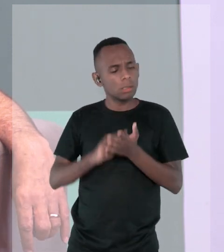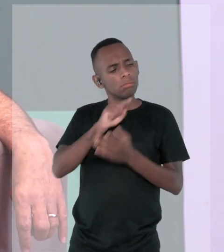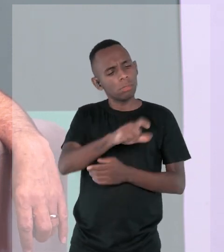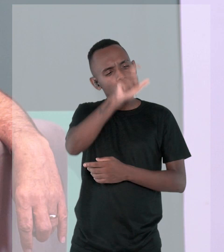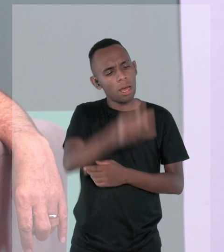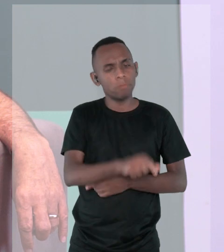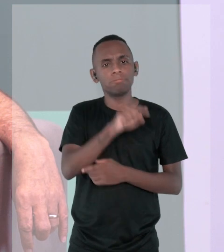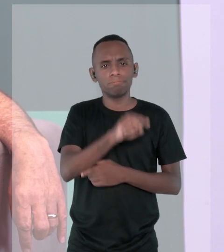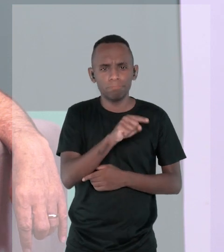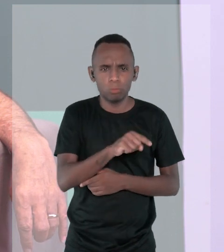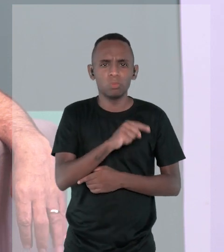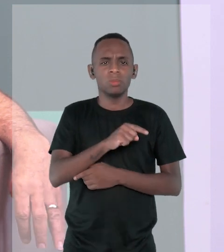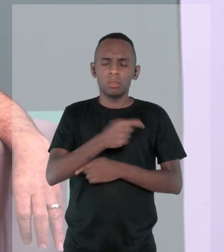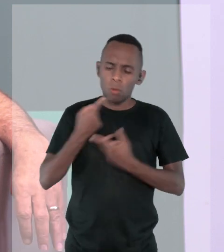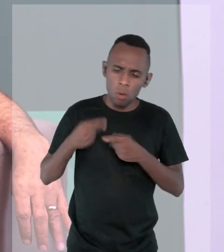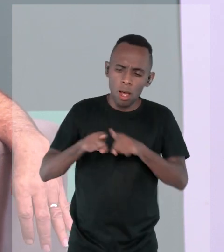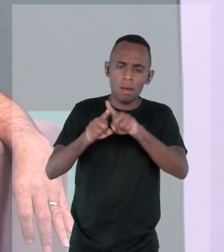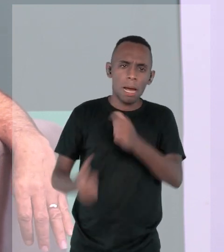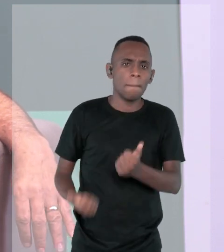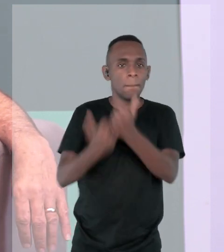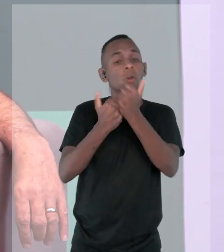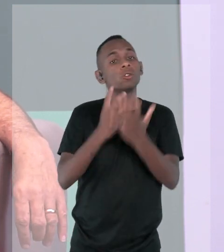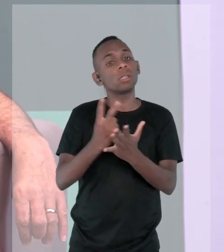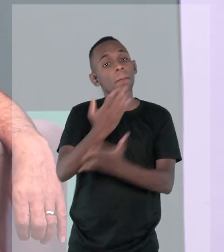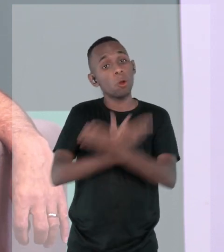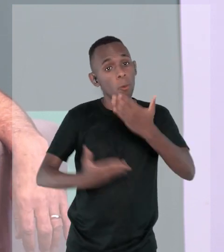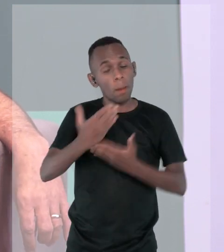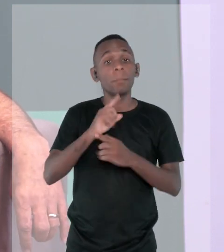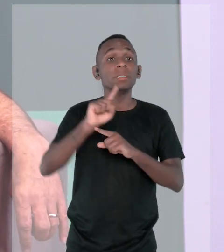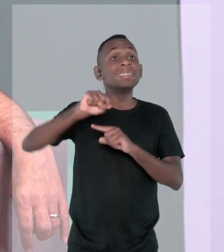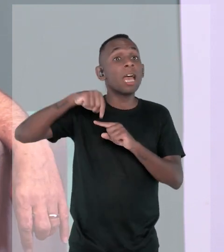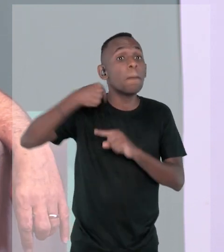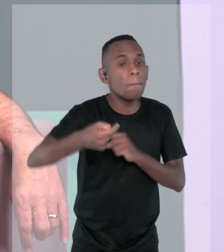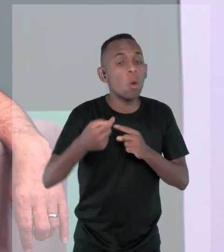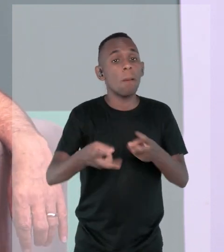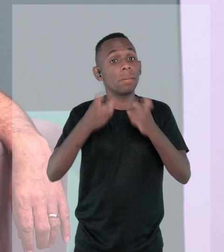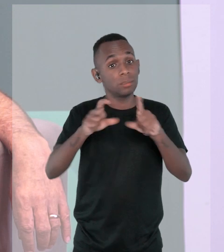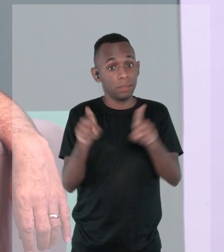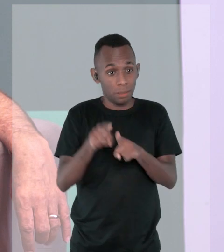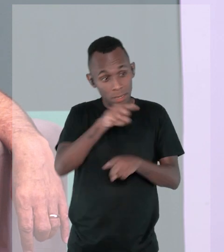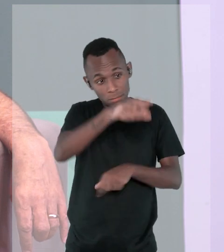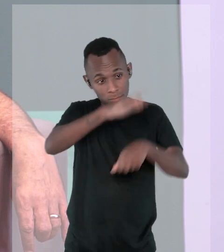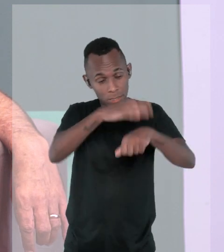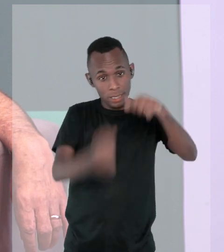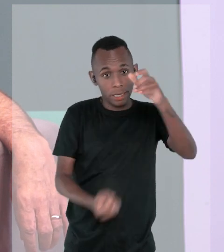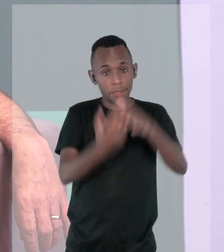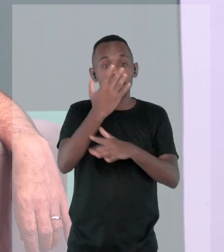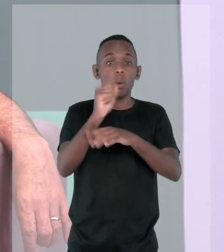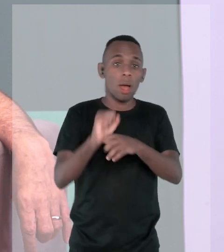transformou o Rafael no braço direito dele no Sempre um Papo. Vi depois ele criar a